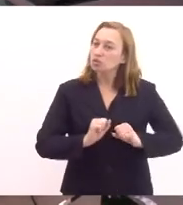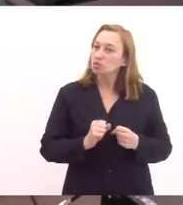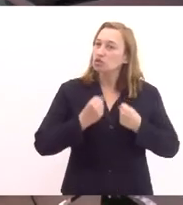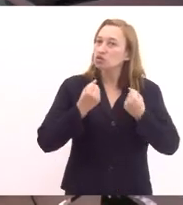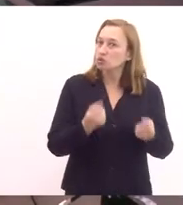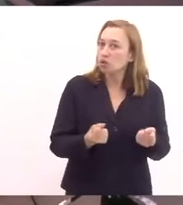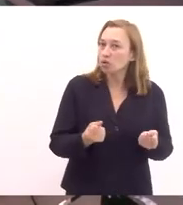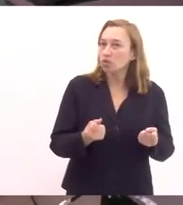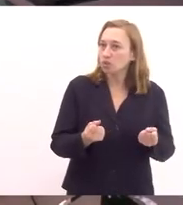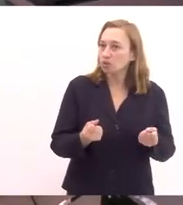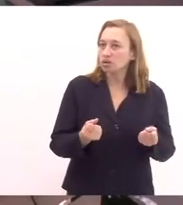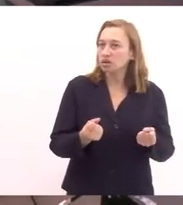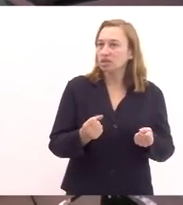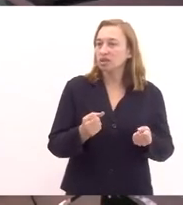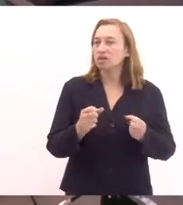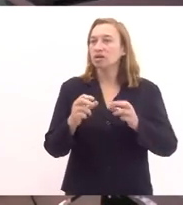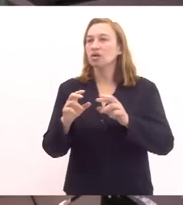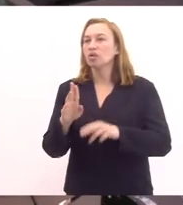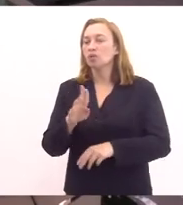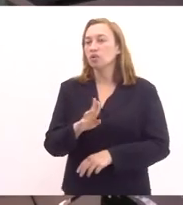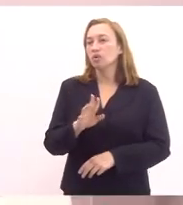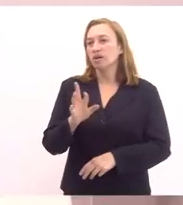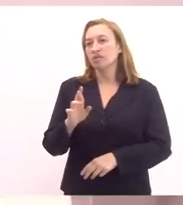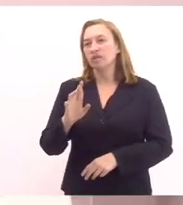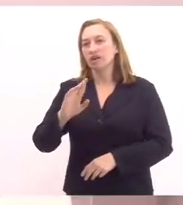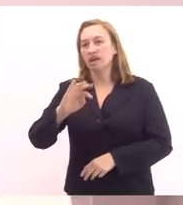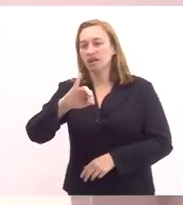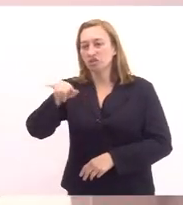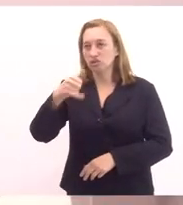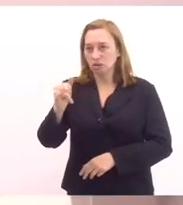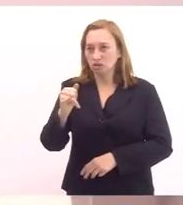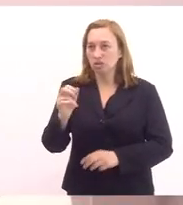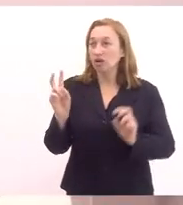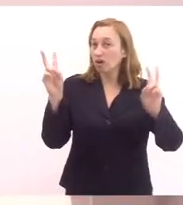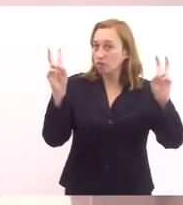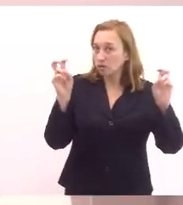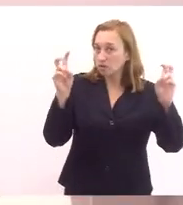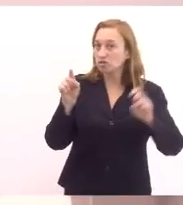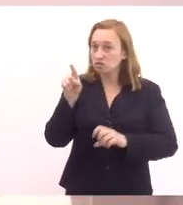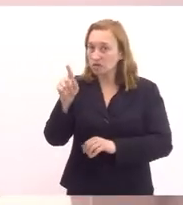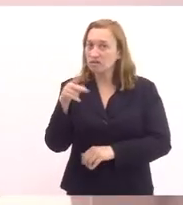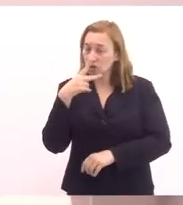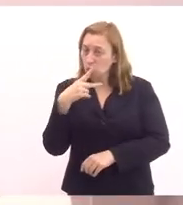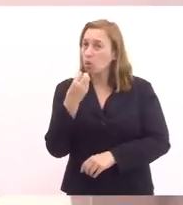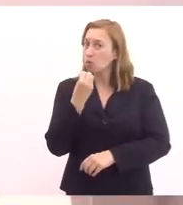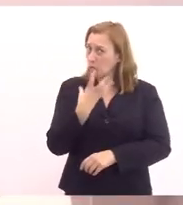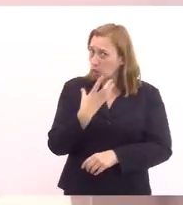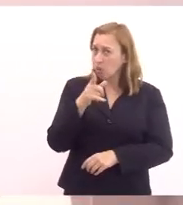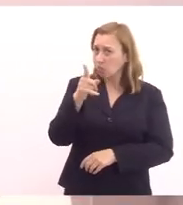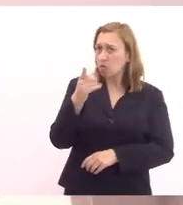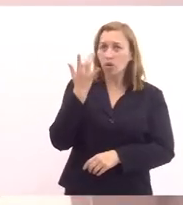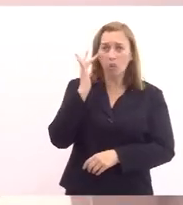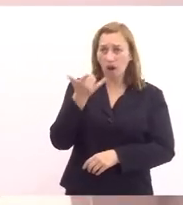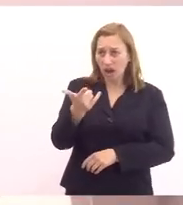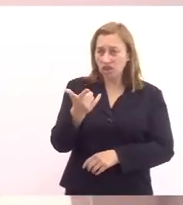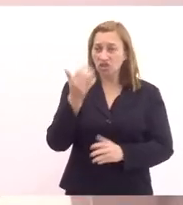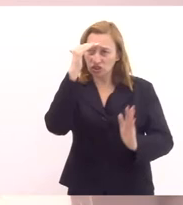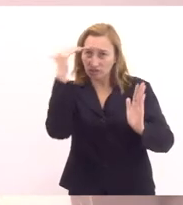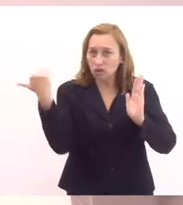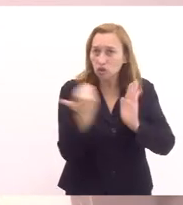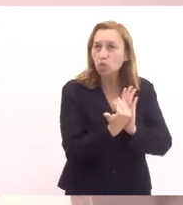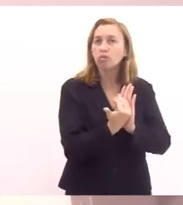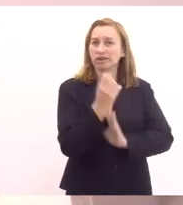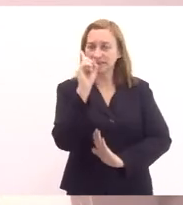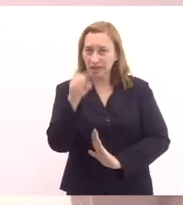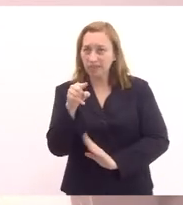esforço da abenfo RJ algumas questões que você trouxe e eu acho pertinente já que a gente está falando de cumpra-se